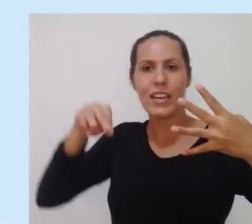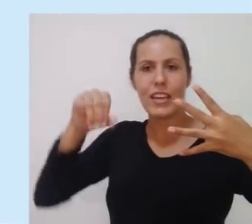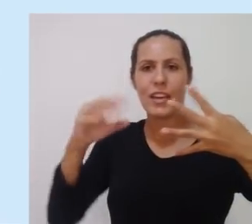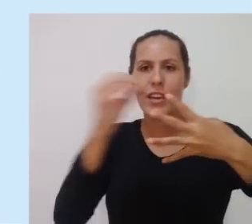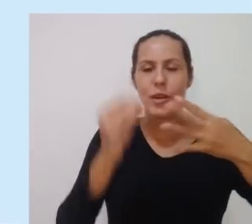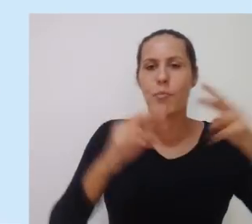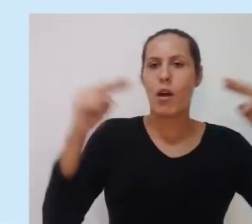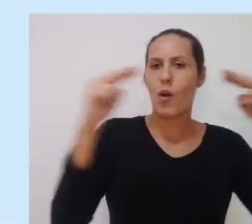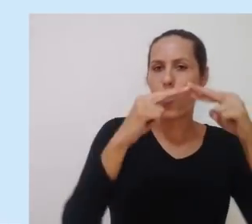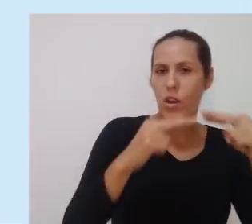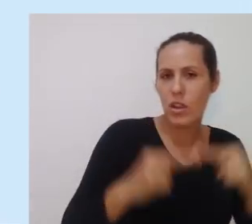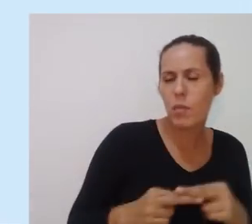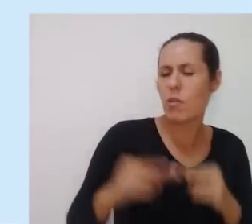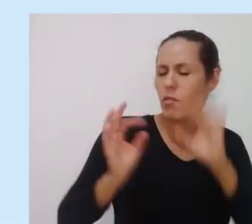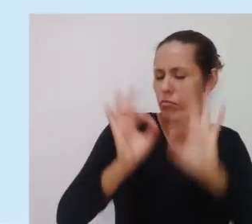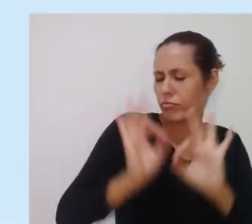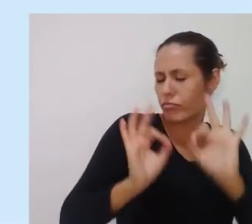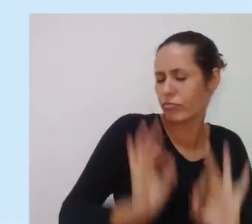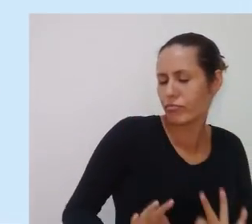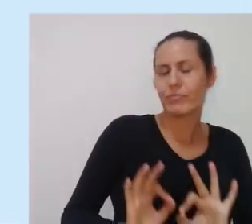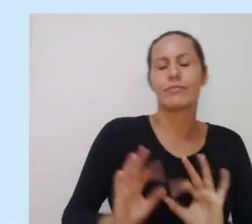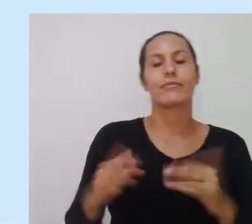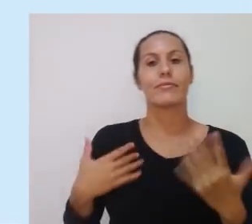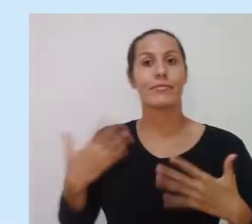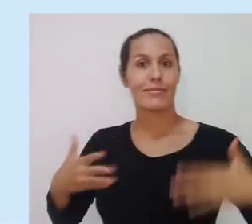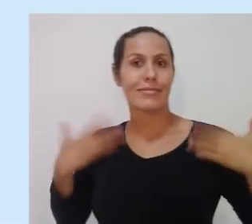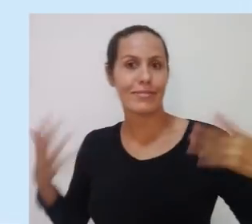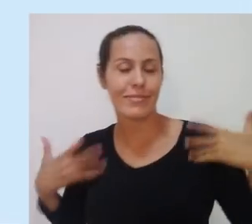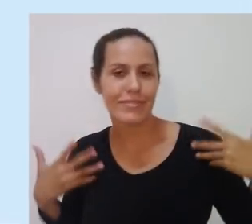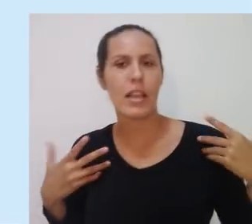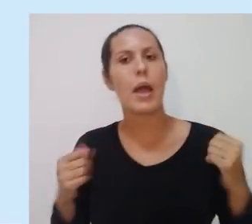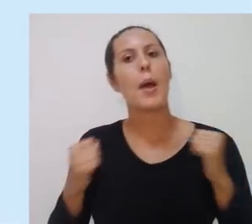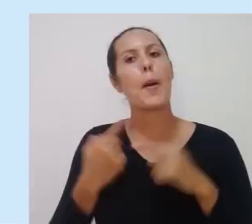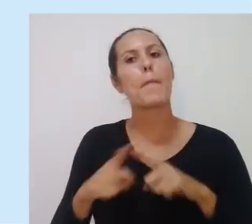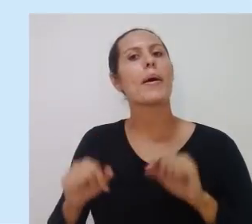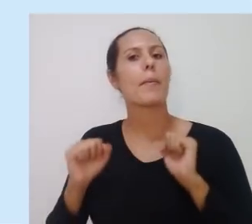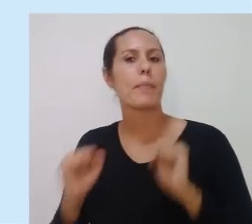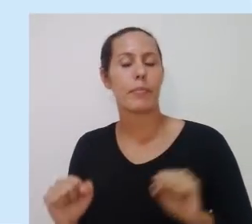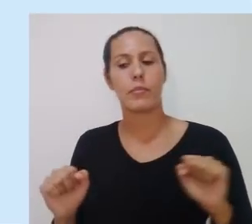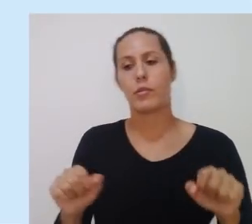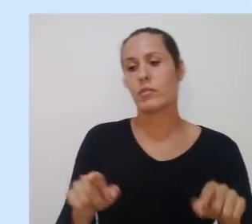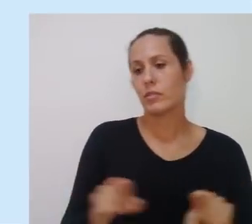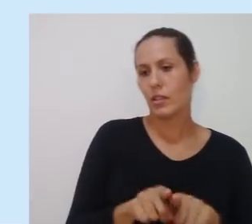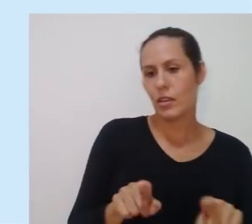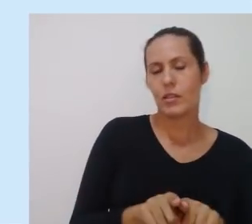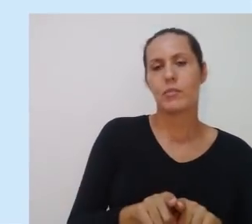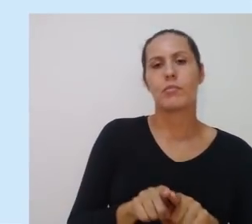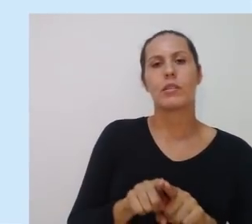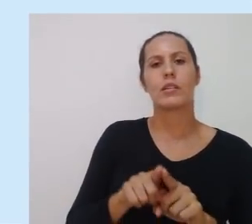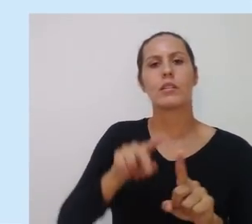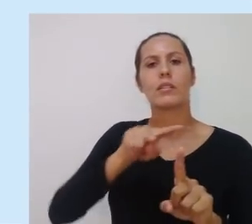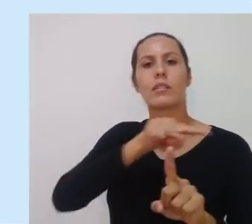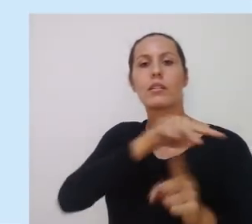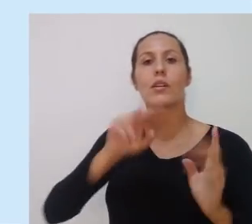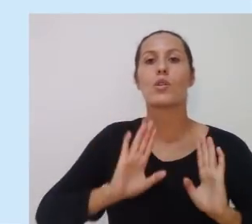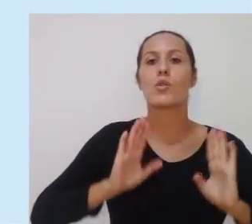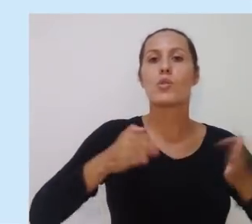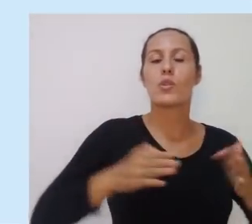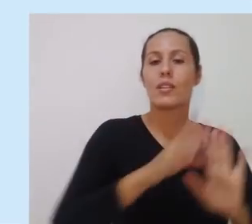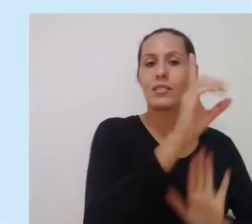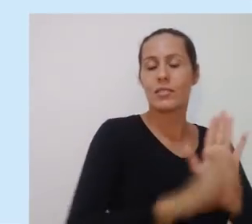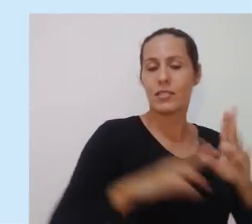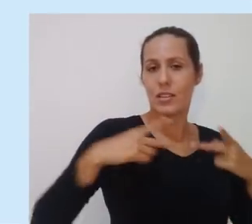ali o humor de uma maneira muito legal, o pessoal é muito animado. Mas também pode ser uma música